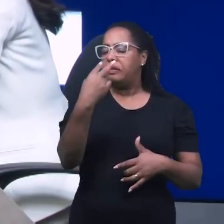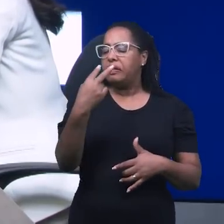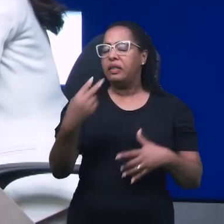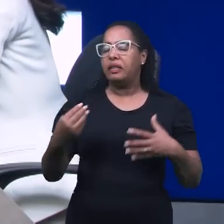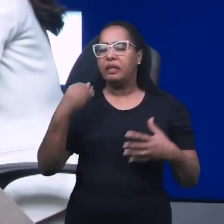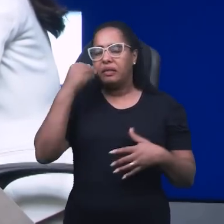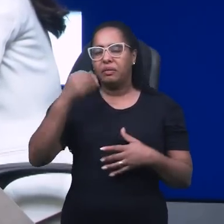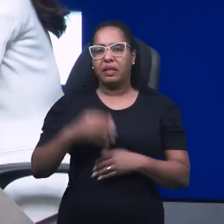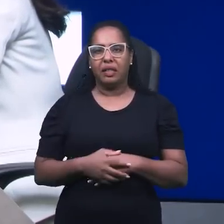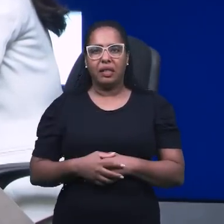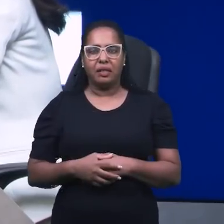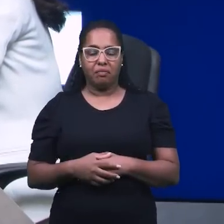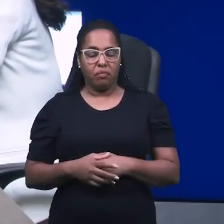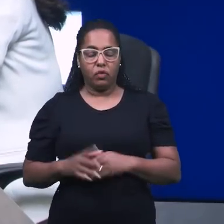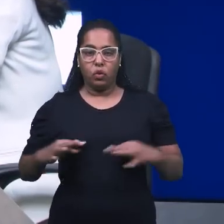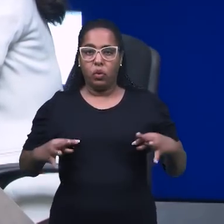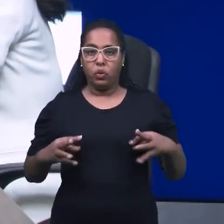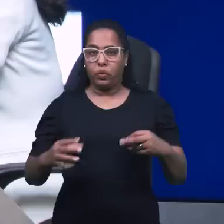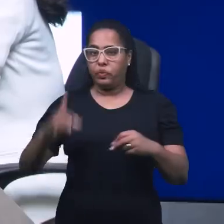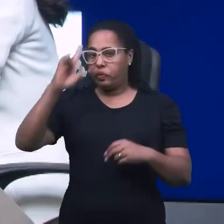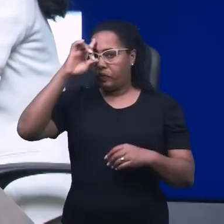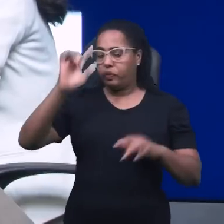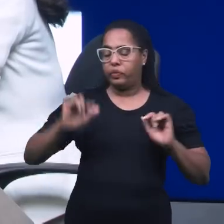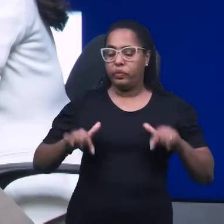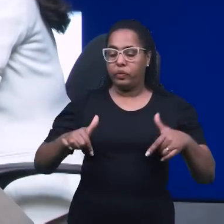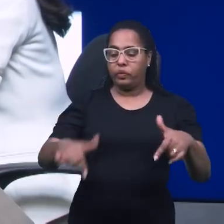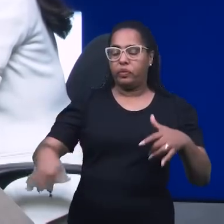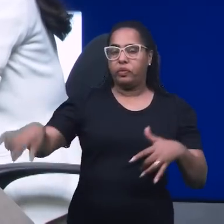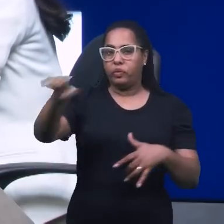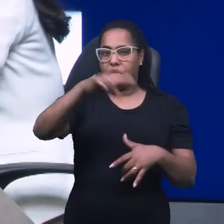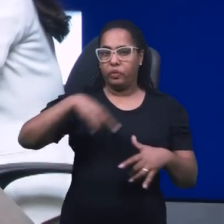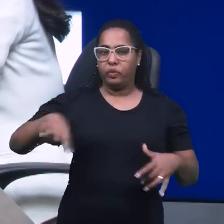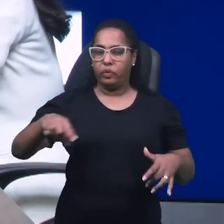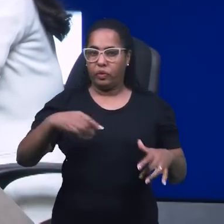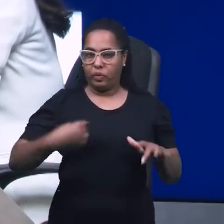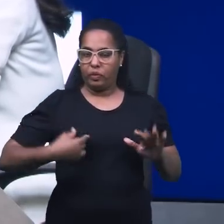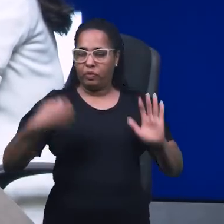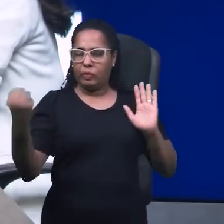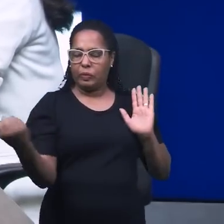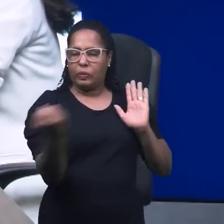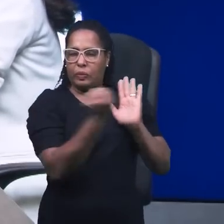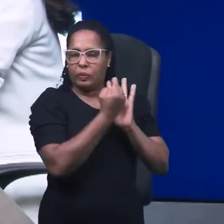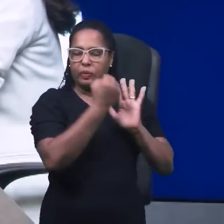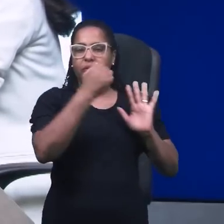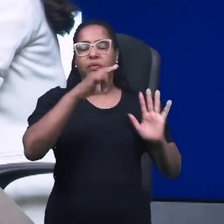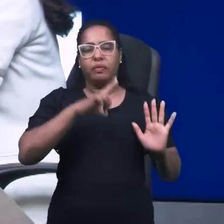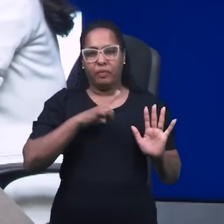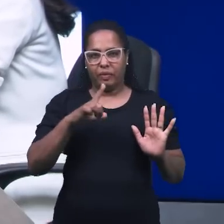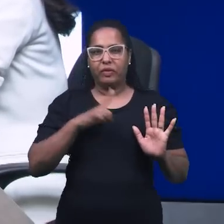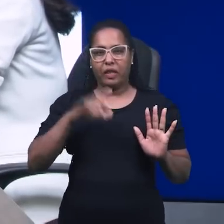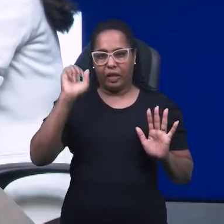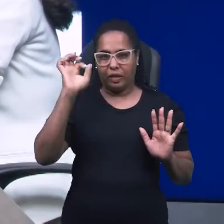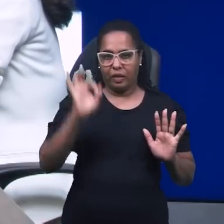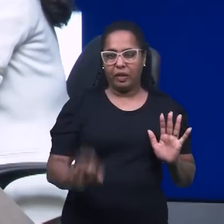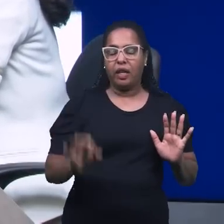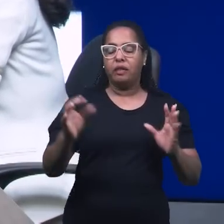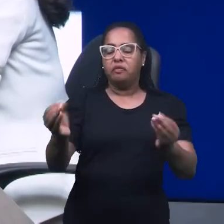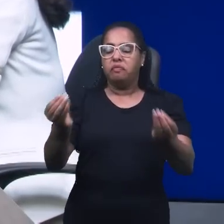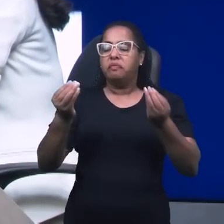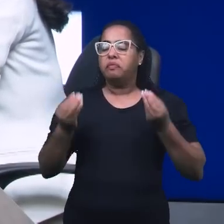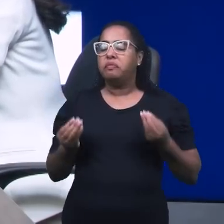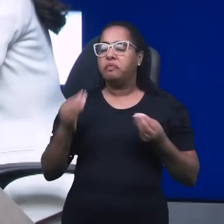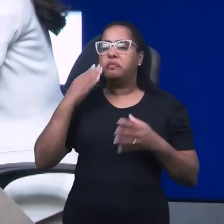minha experiência? Tudo aquilo que Deus faz nas nossas vidas marca, nos